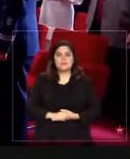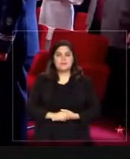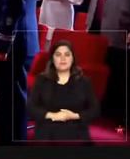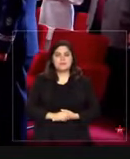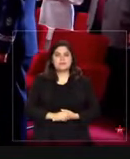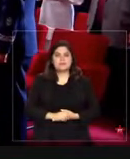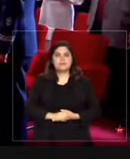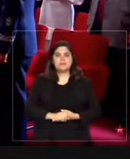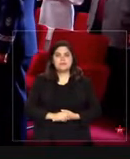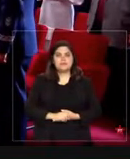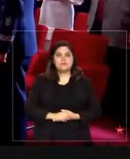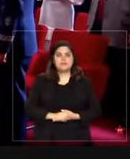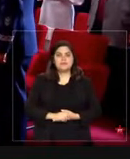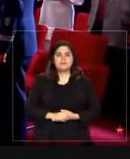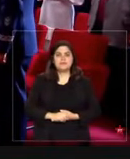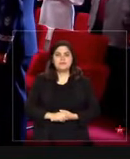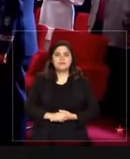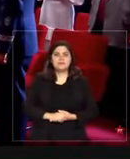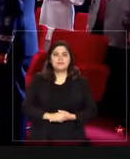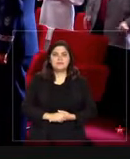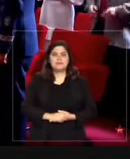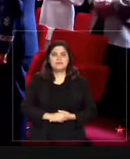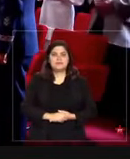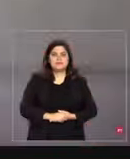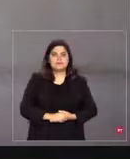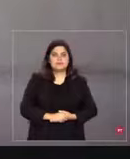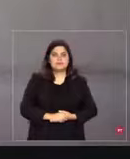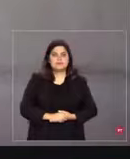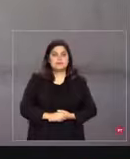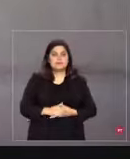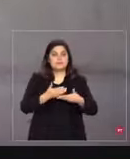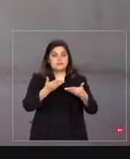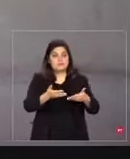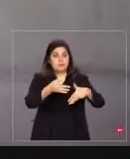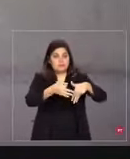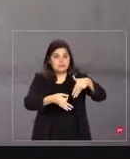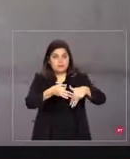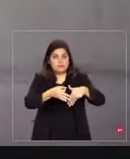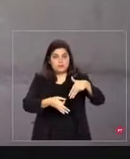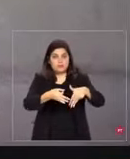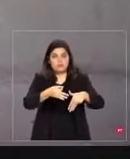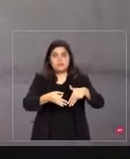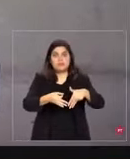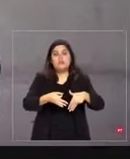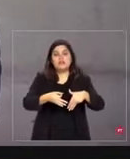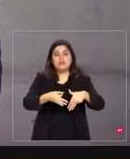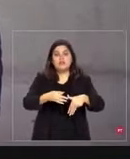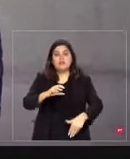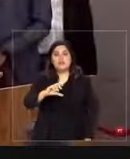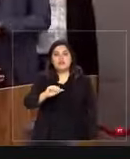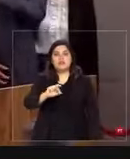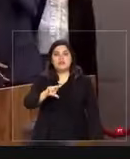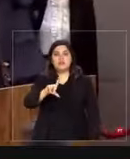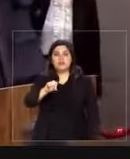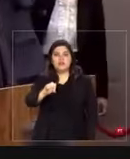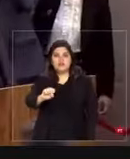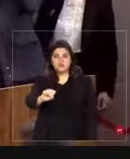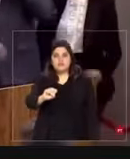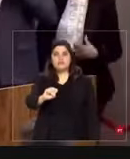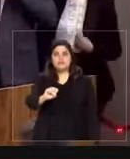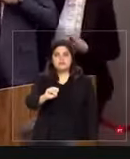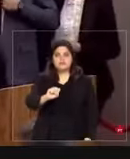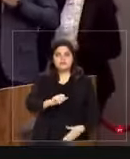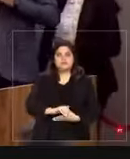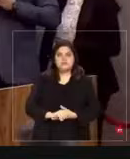Enquanto a mesa está sendo composta, nós vamos falar um pouco aqui do que Sua seria Excelência, o esse senhor ato ministro de Carlos diplomação Forbach. do presidente da